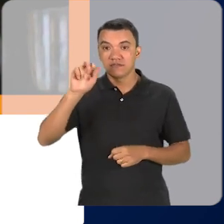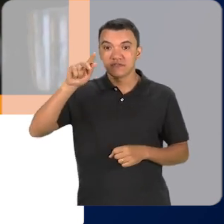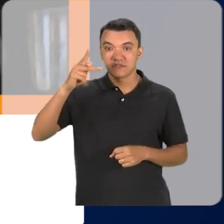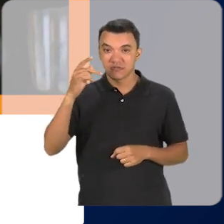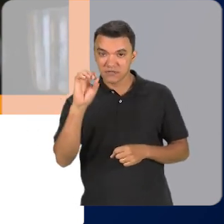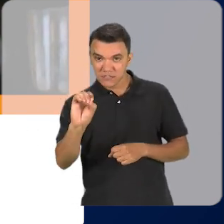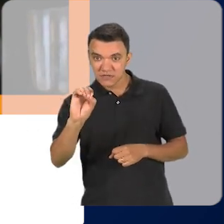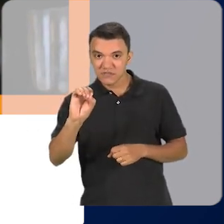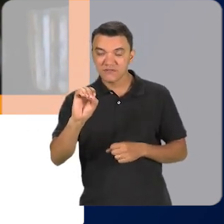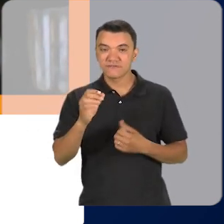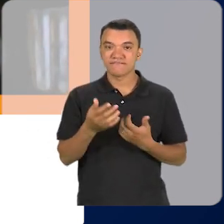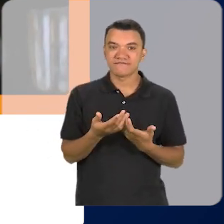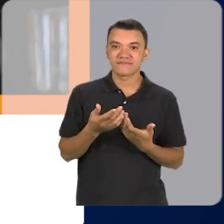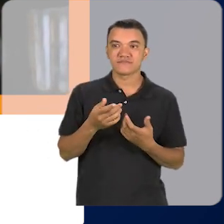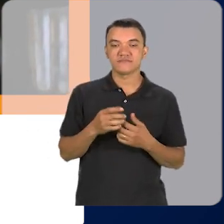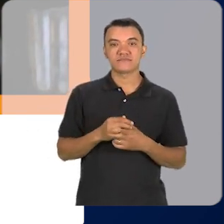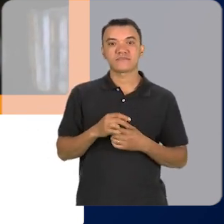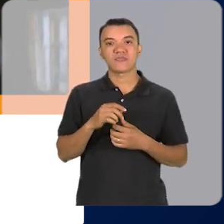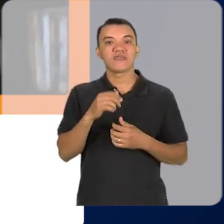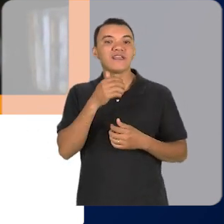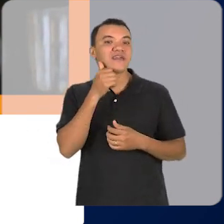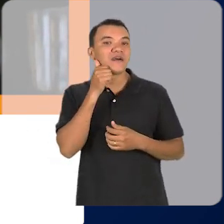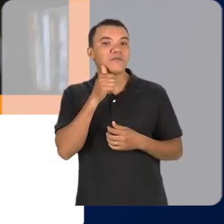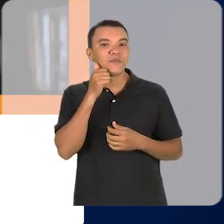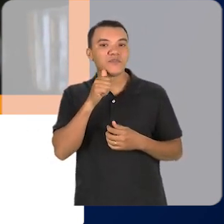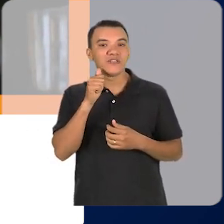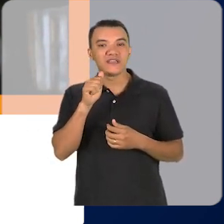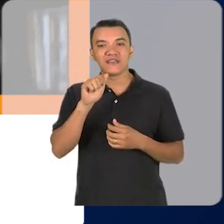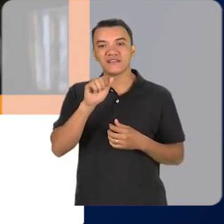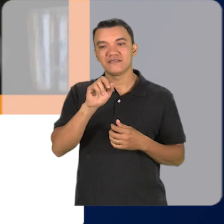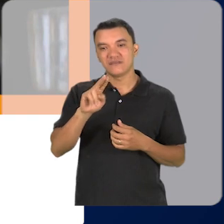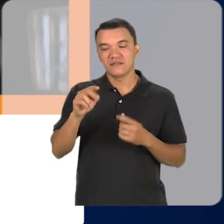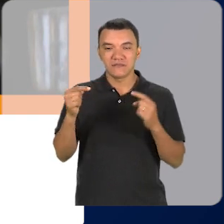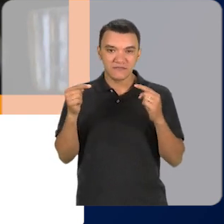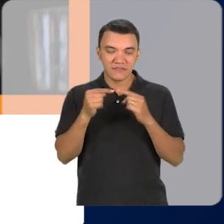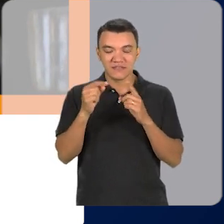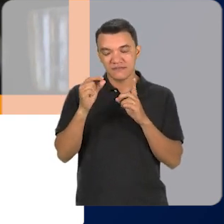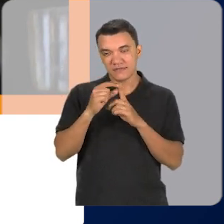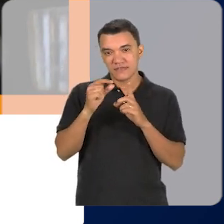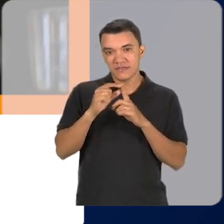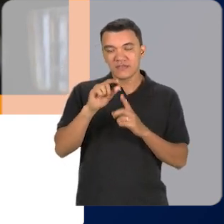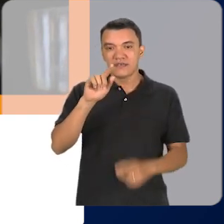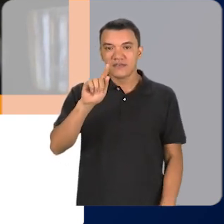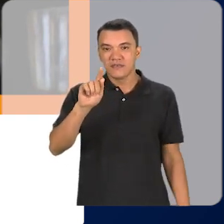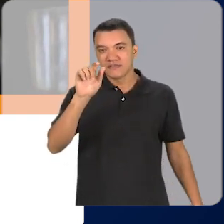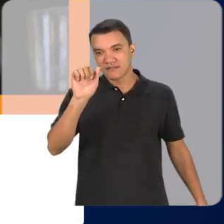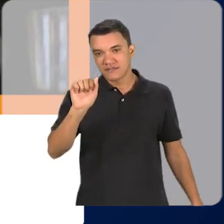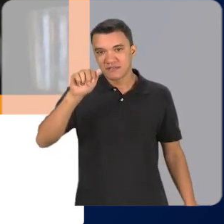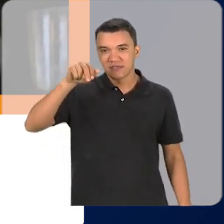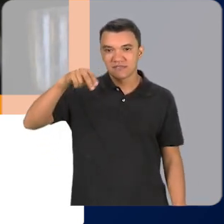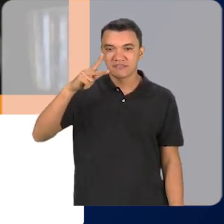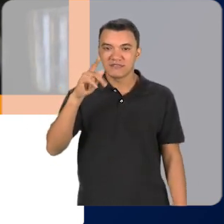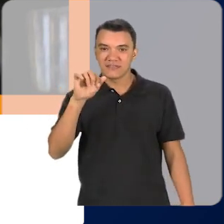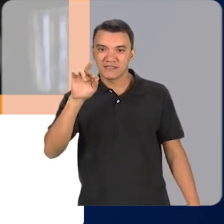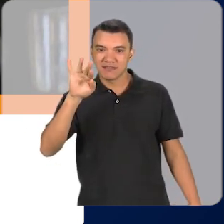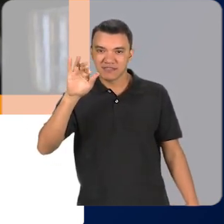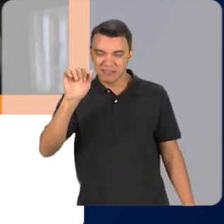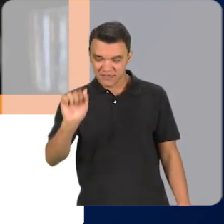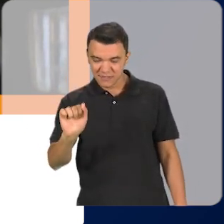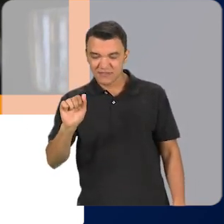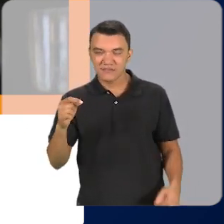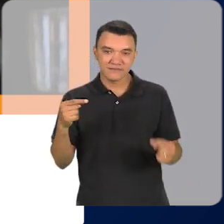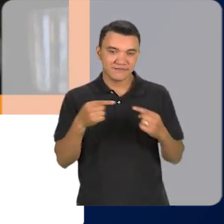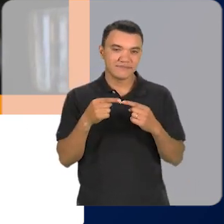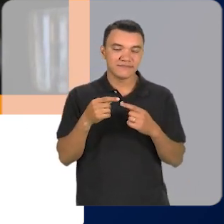né, para os homens, e ganhadeiras para as mulheres, né, a expressão que é utilizada no século XIX. E